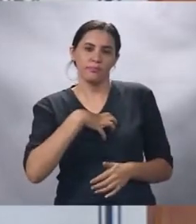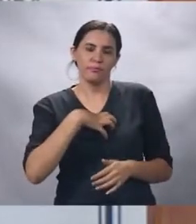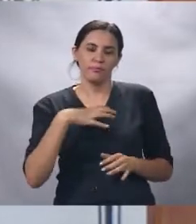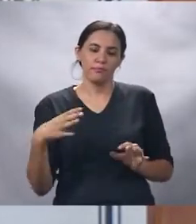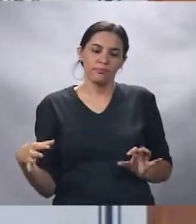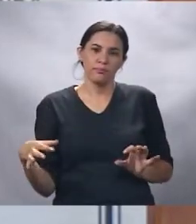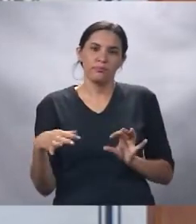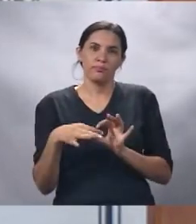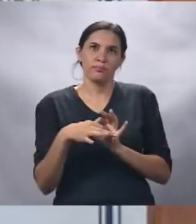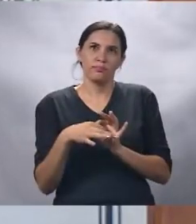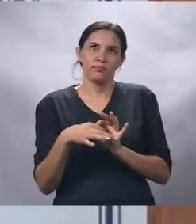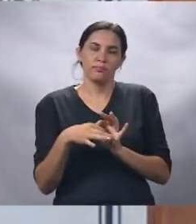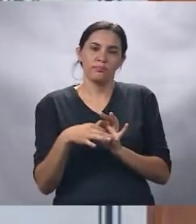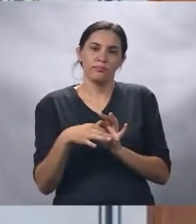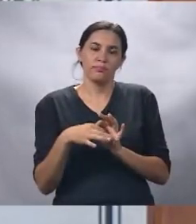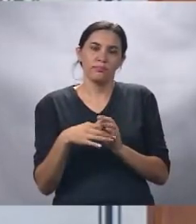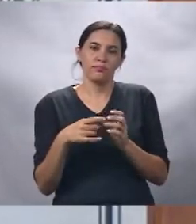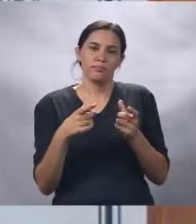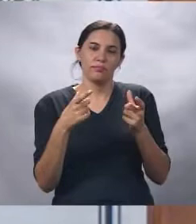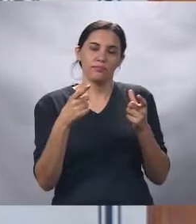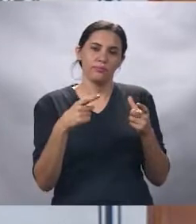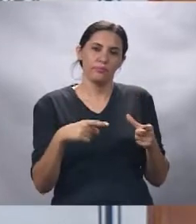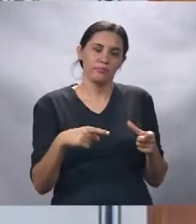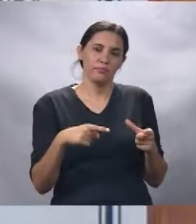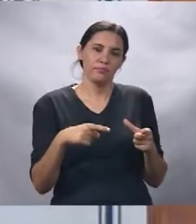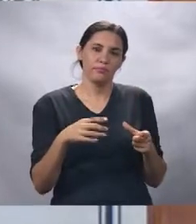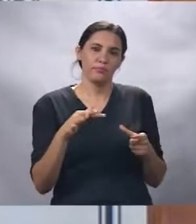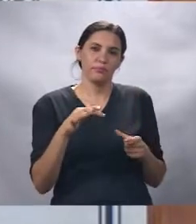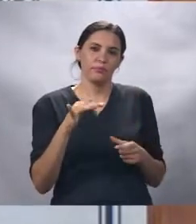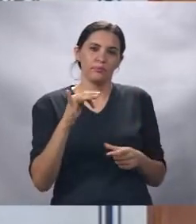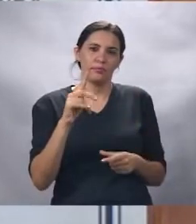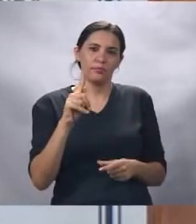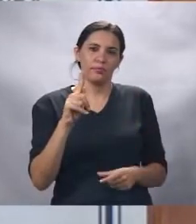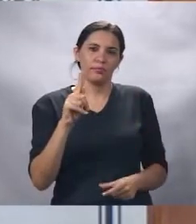interligar o bairro Figueirinha